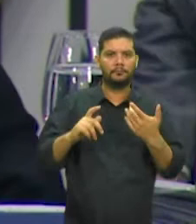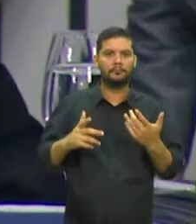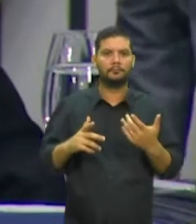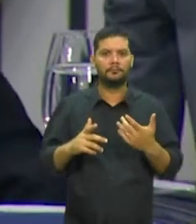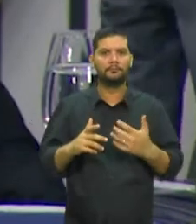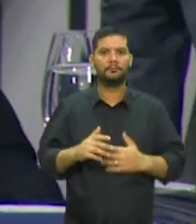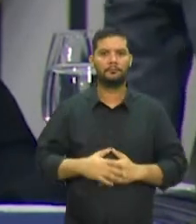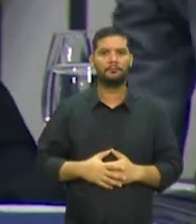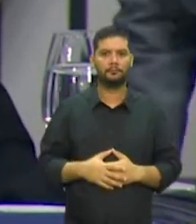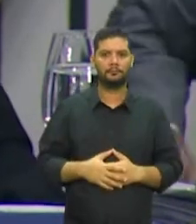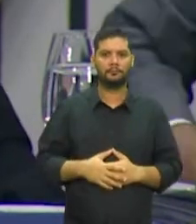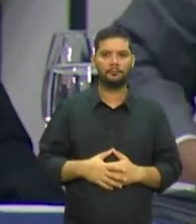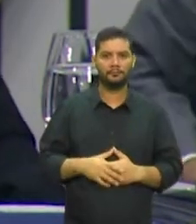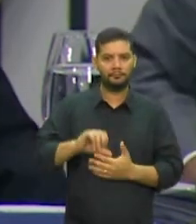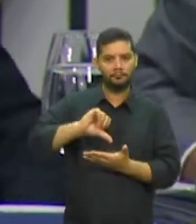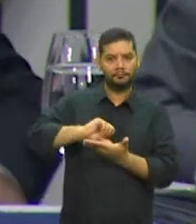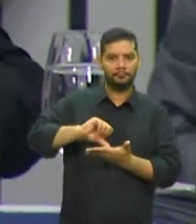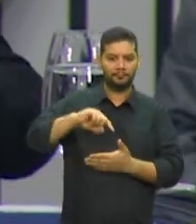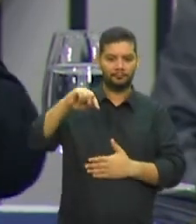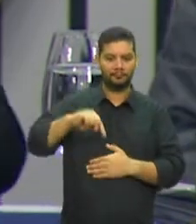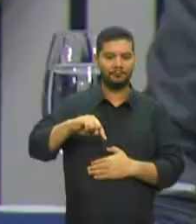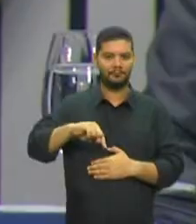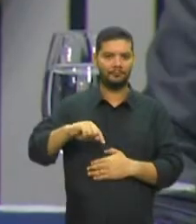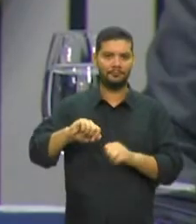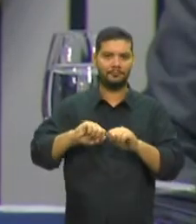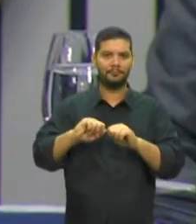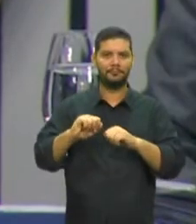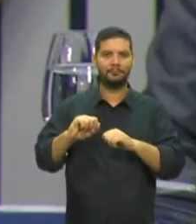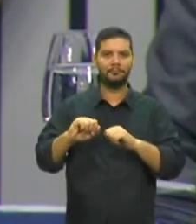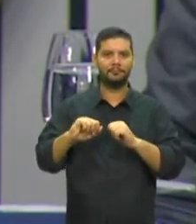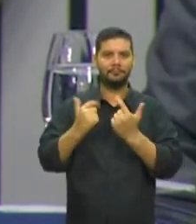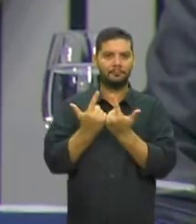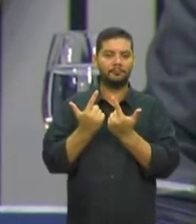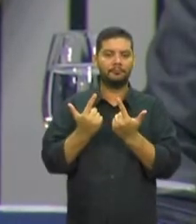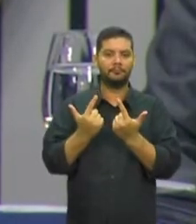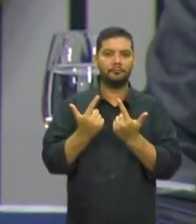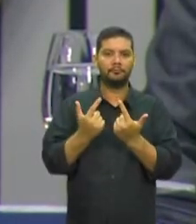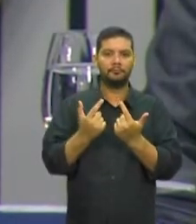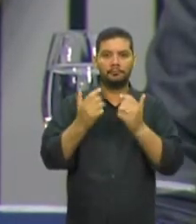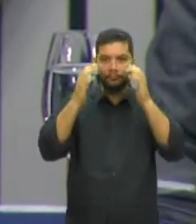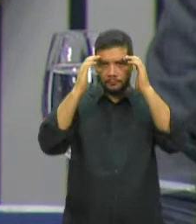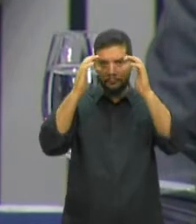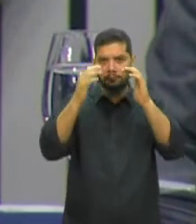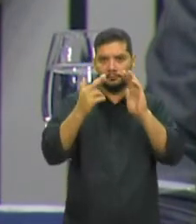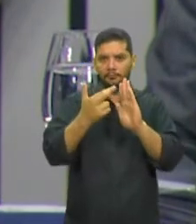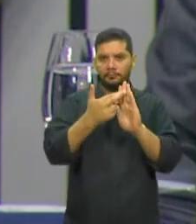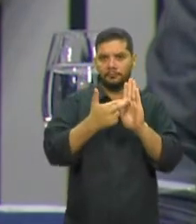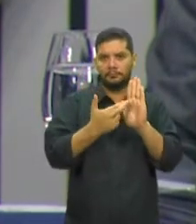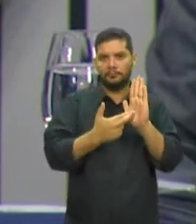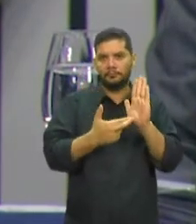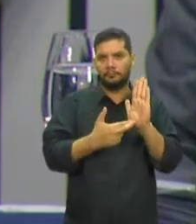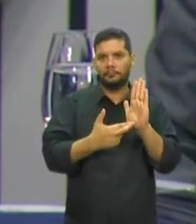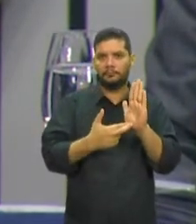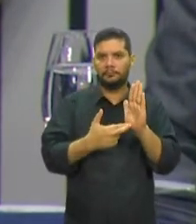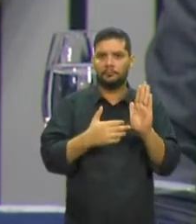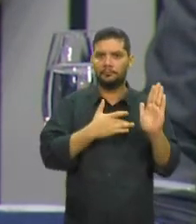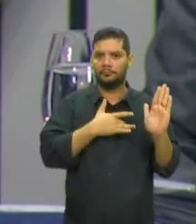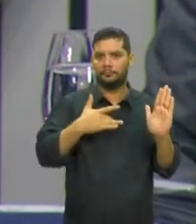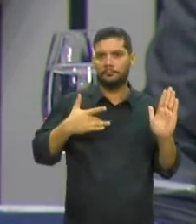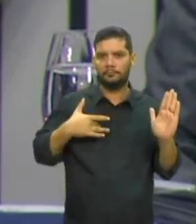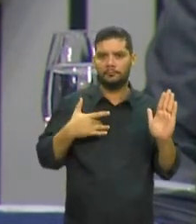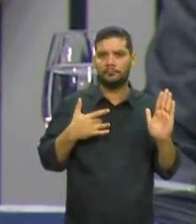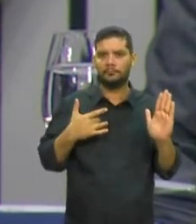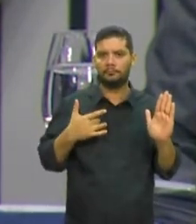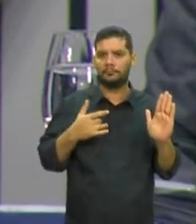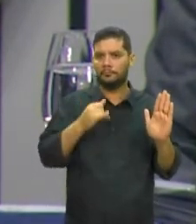na sede do Poder Legislativo na capital. Faremos isso respeitando todas as medidas de segurança sanitária, a exemplo